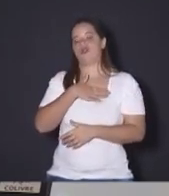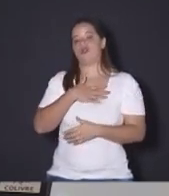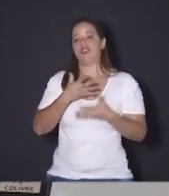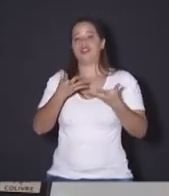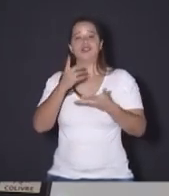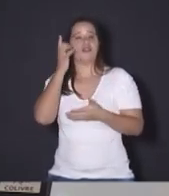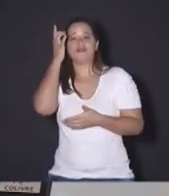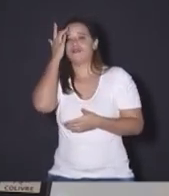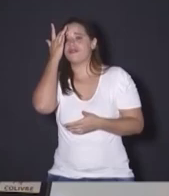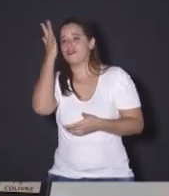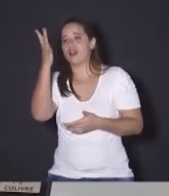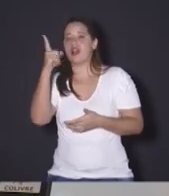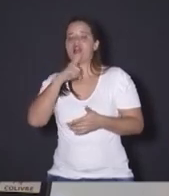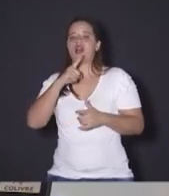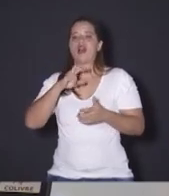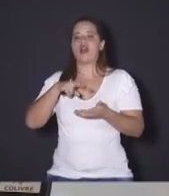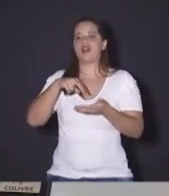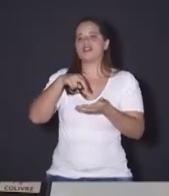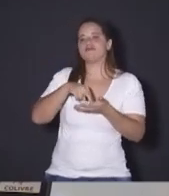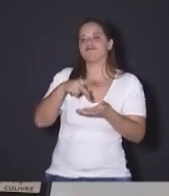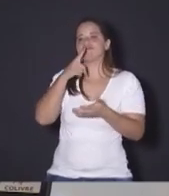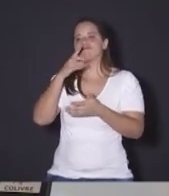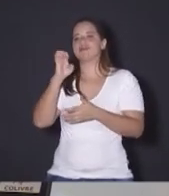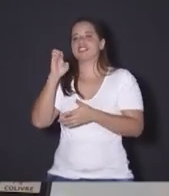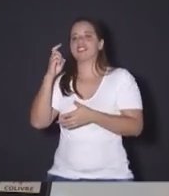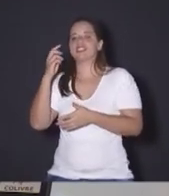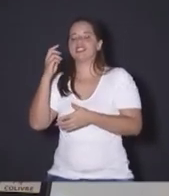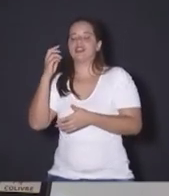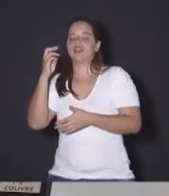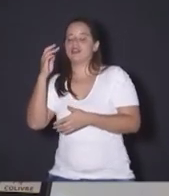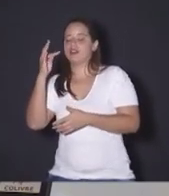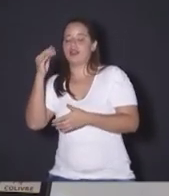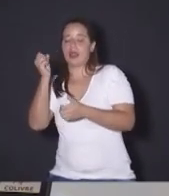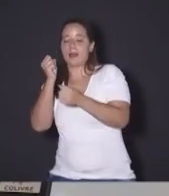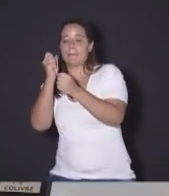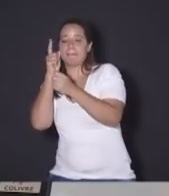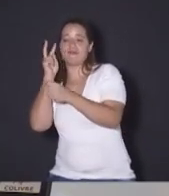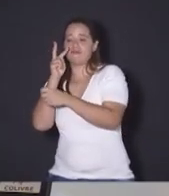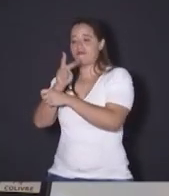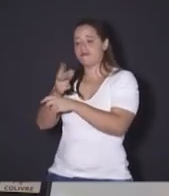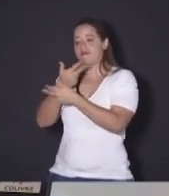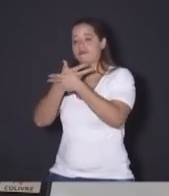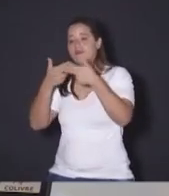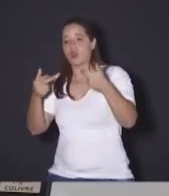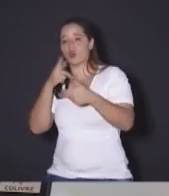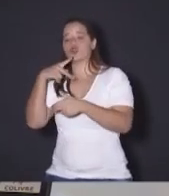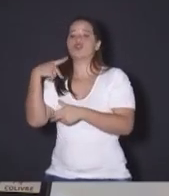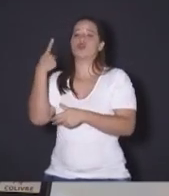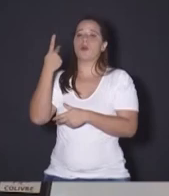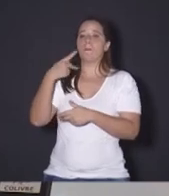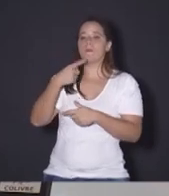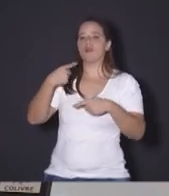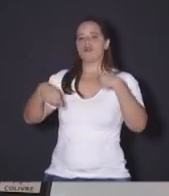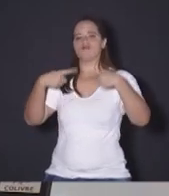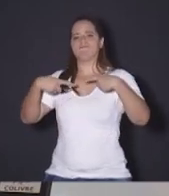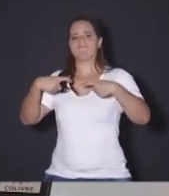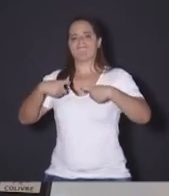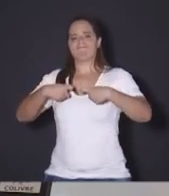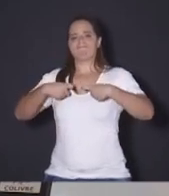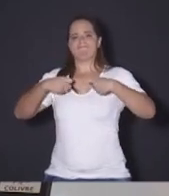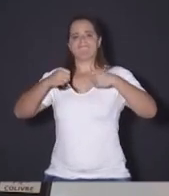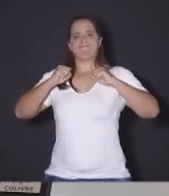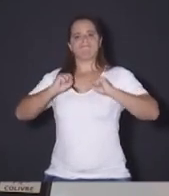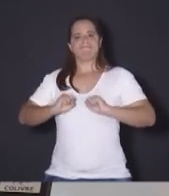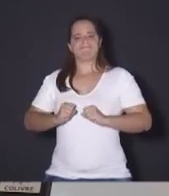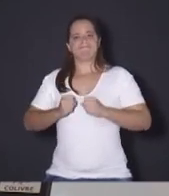fica mais fácil ter posições mais extremadas é abraçar posições políticas mais extremadas é